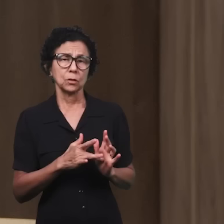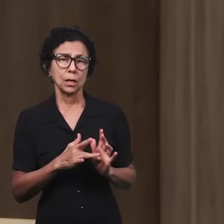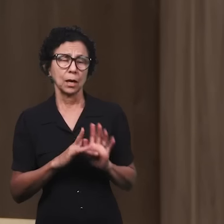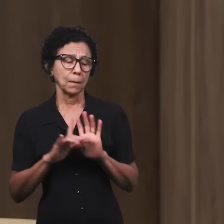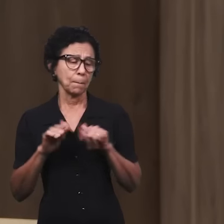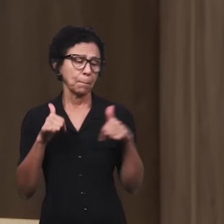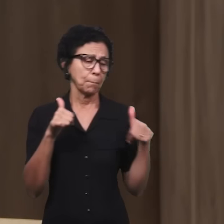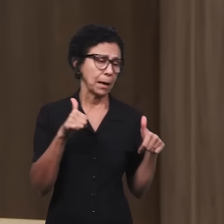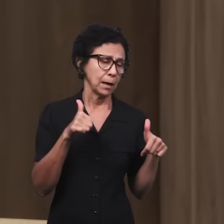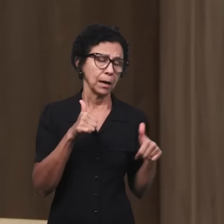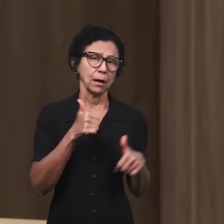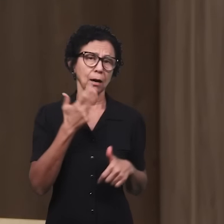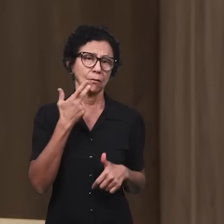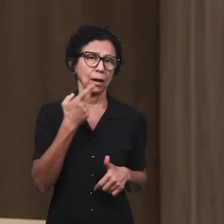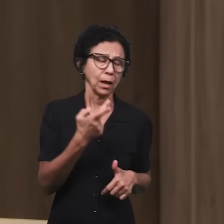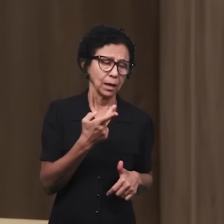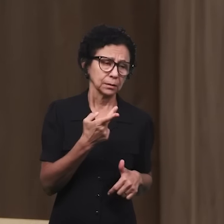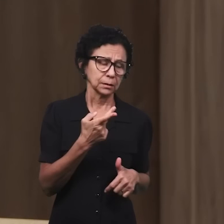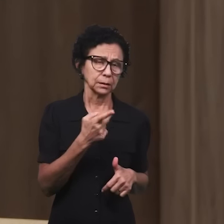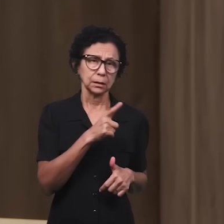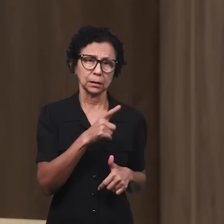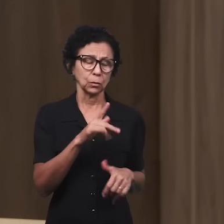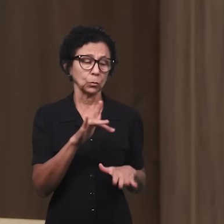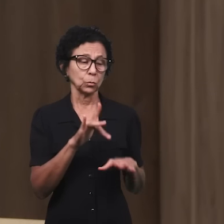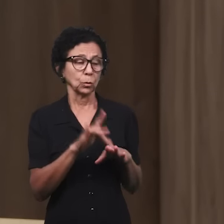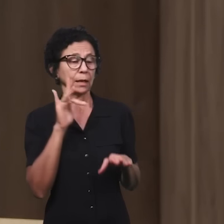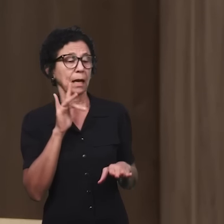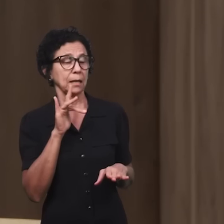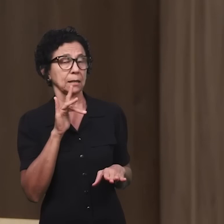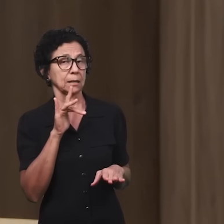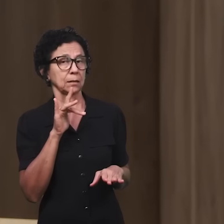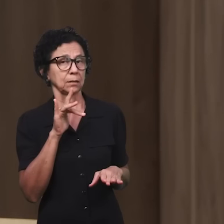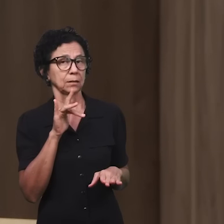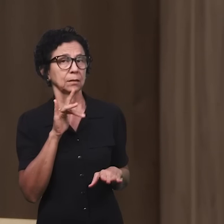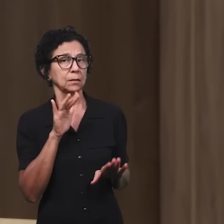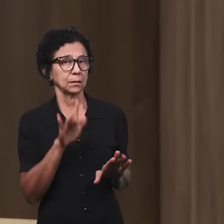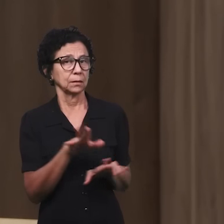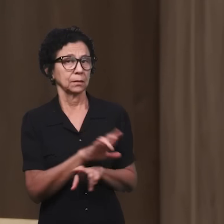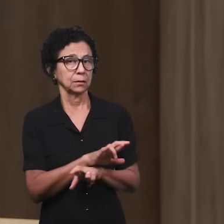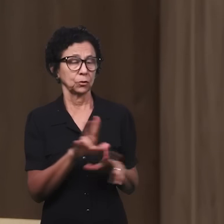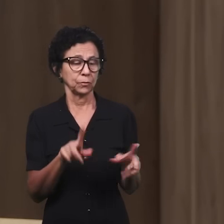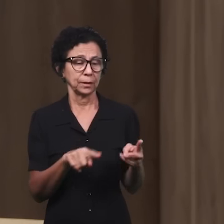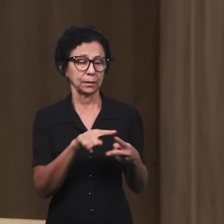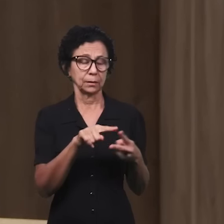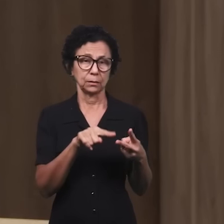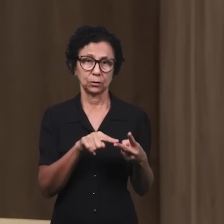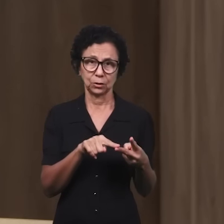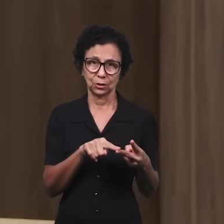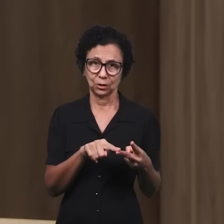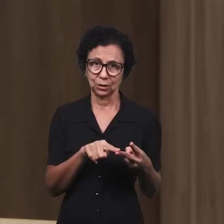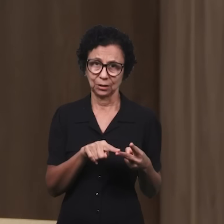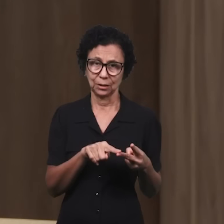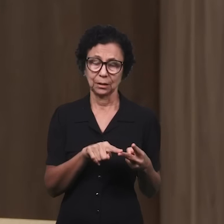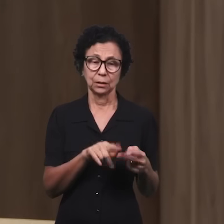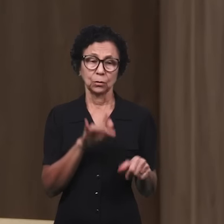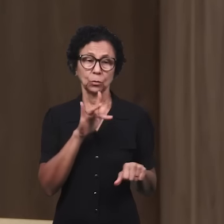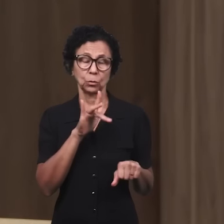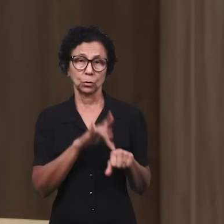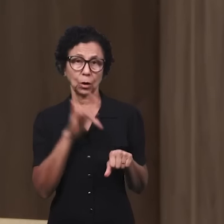Agora, um jovem, depois que ele é tocado por Jesus, Glória a Jesus. que ele tem uma